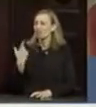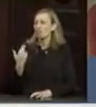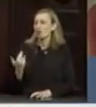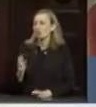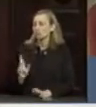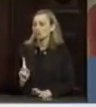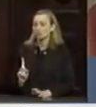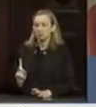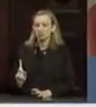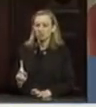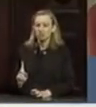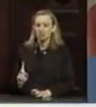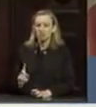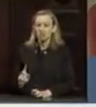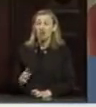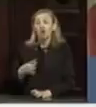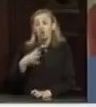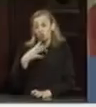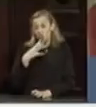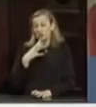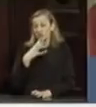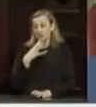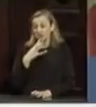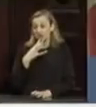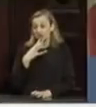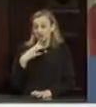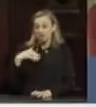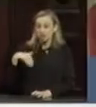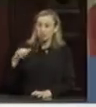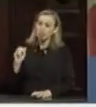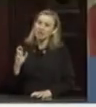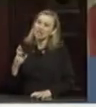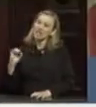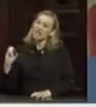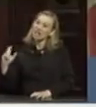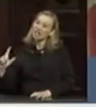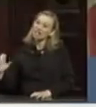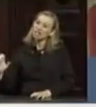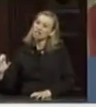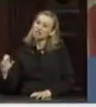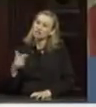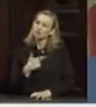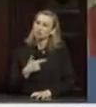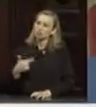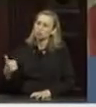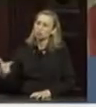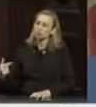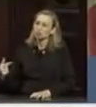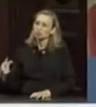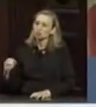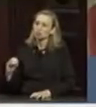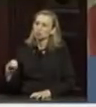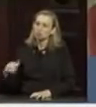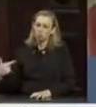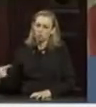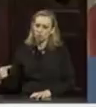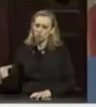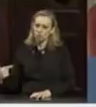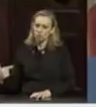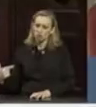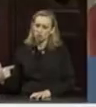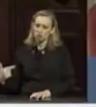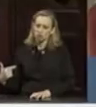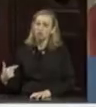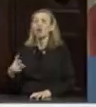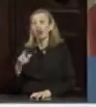eu conheci Marielle em 2002. Não conheci Marielle quando eu era deputado, não. Eu fui professor da Aniele, da irmã da